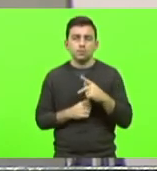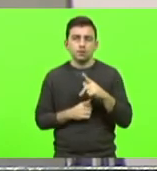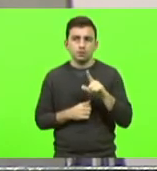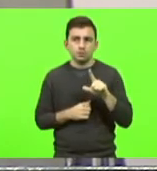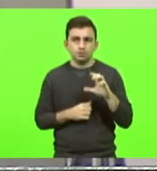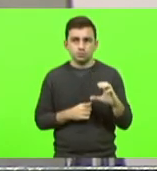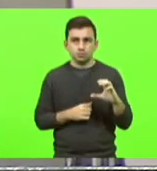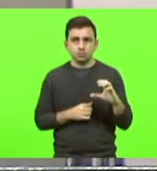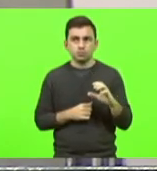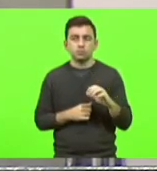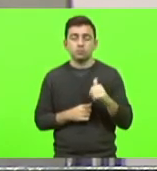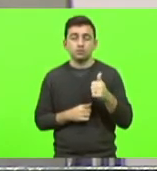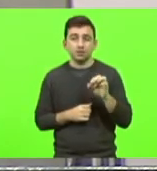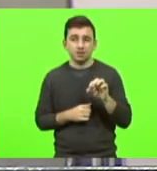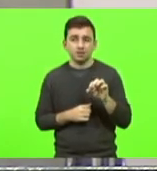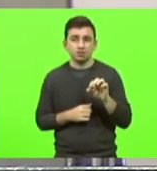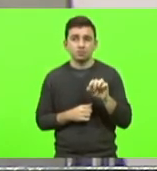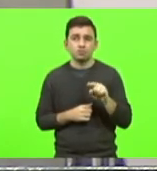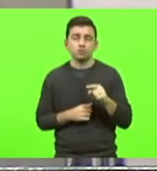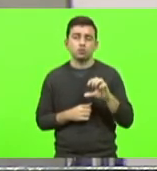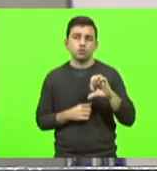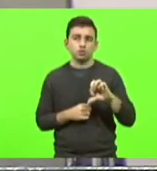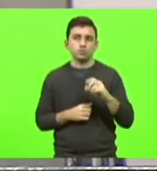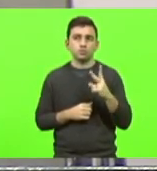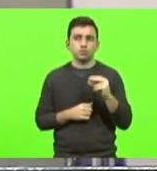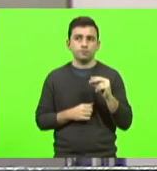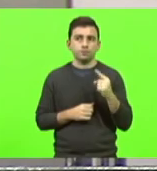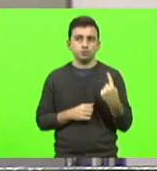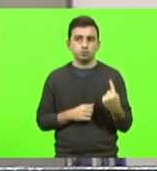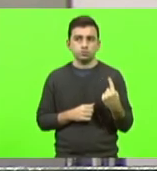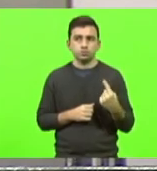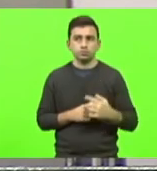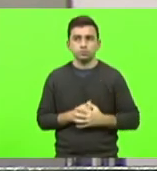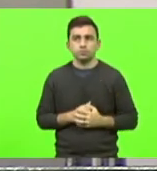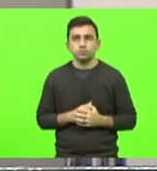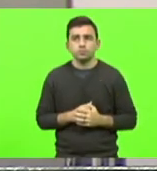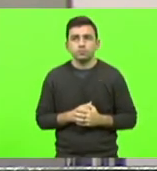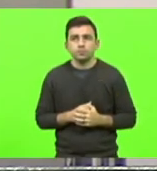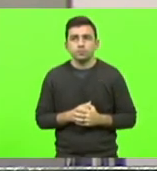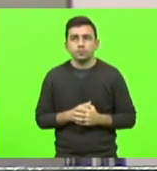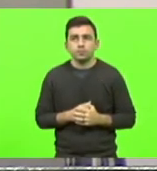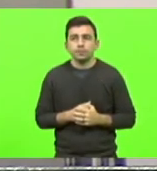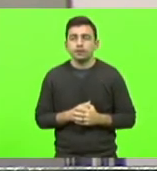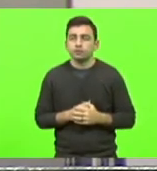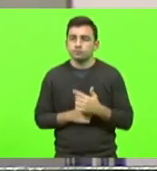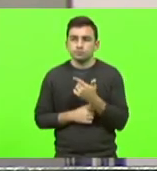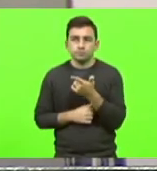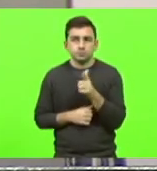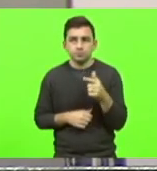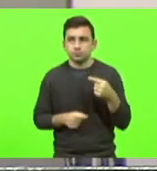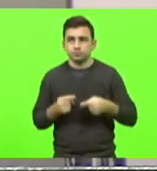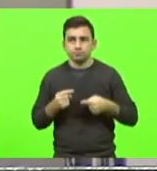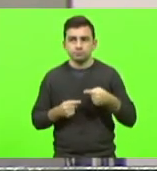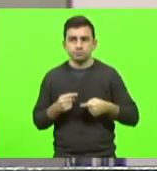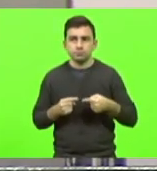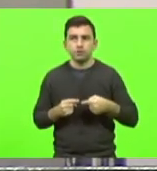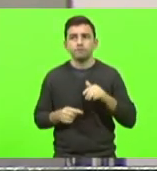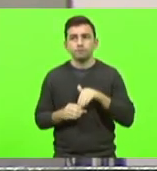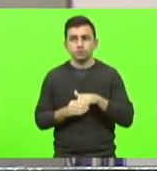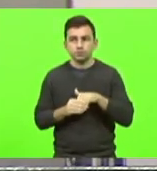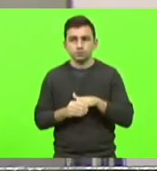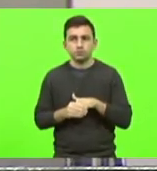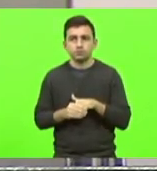10.9 de 2021 em discussão em não havendo Quem Queira discutir em